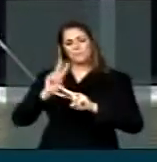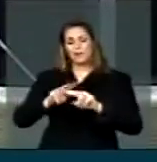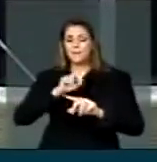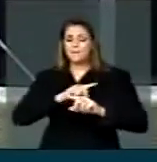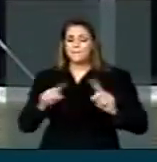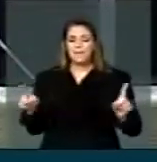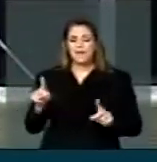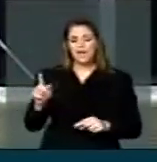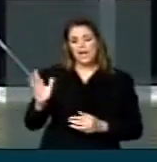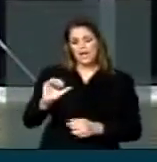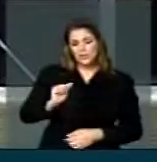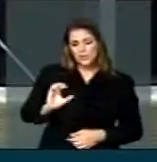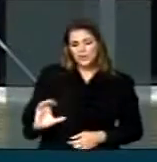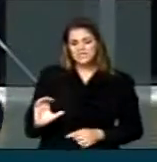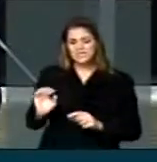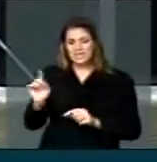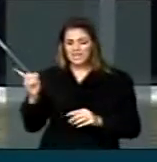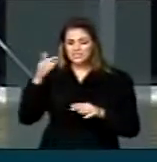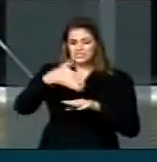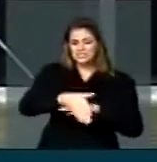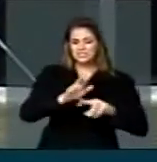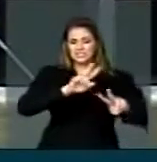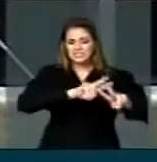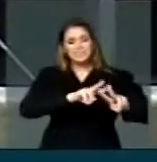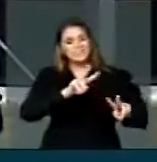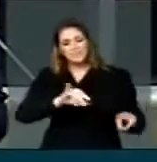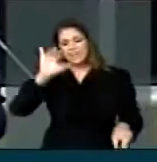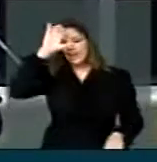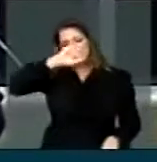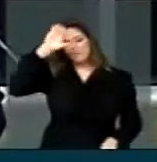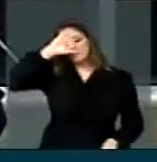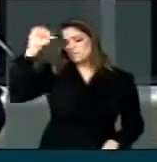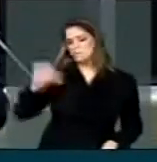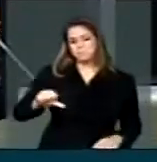adolescentes na universidade do crime? Ou vamos tentar